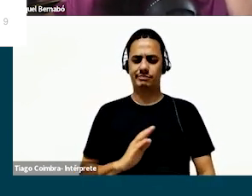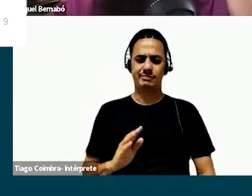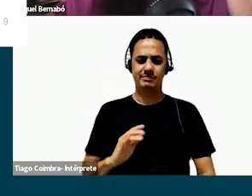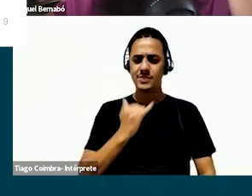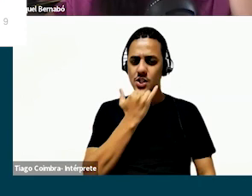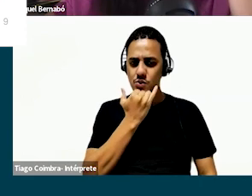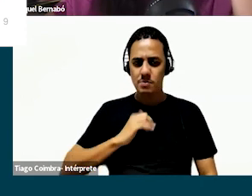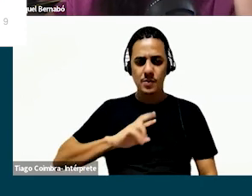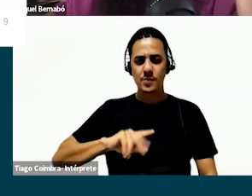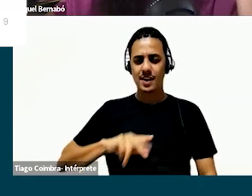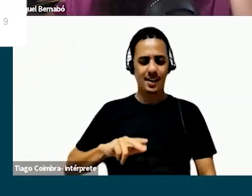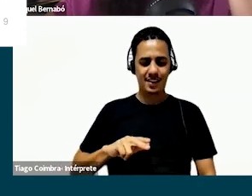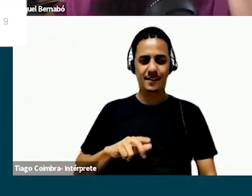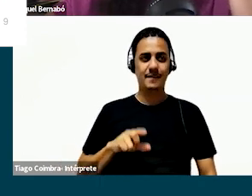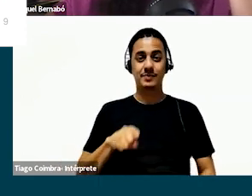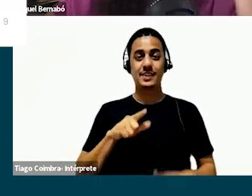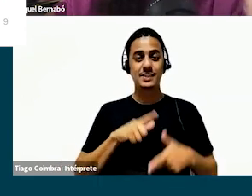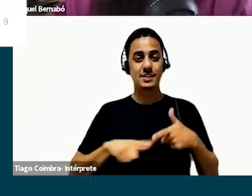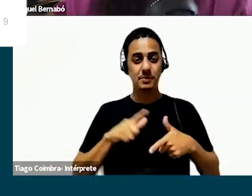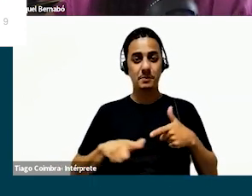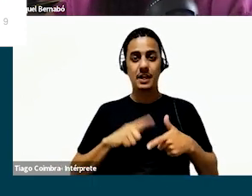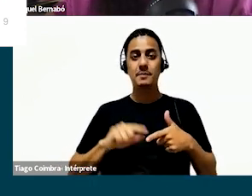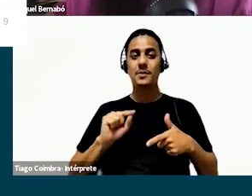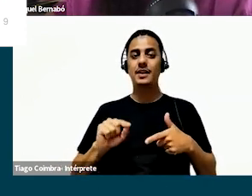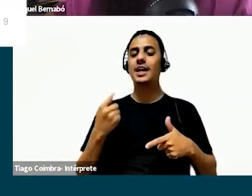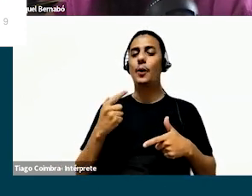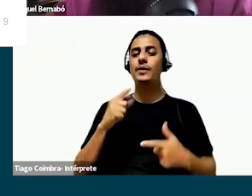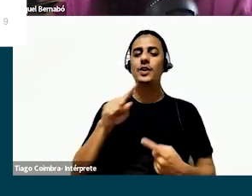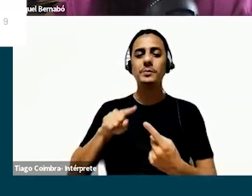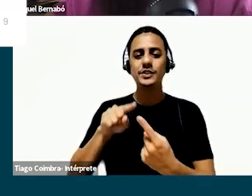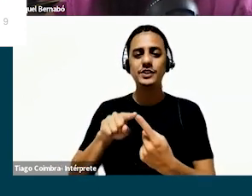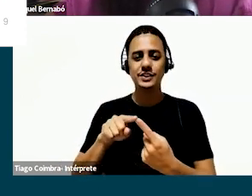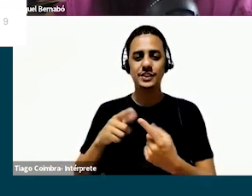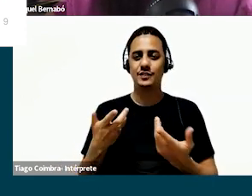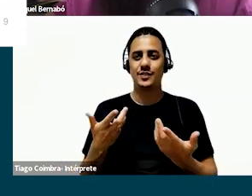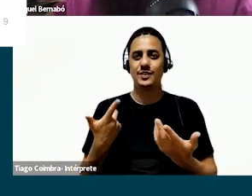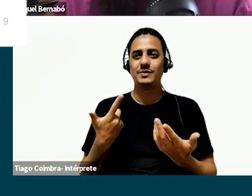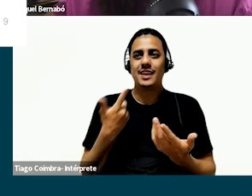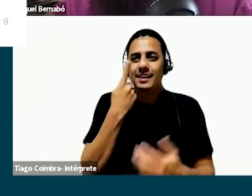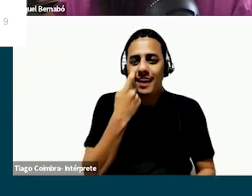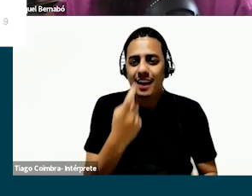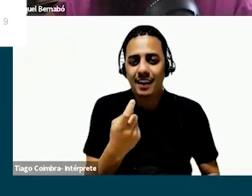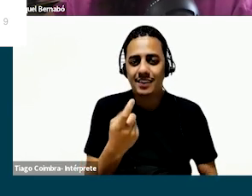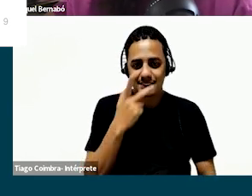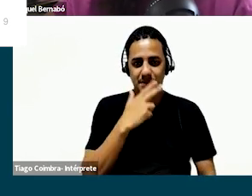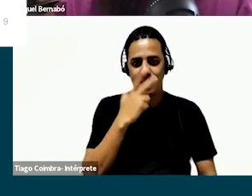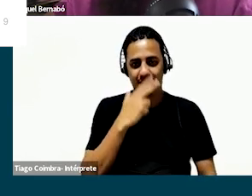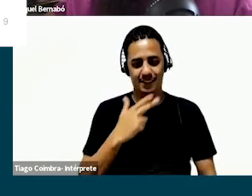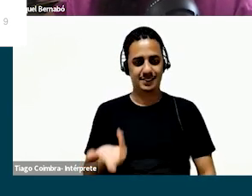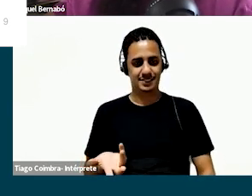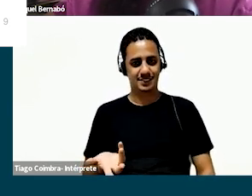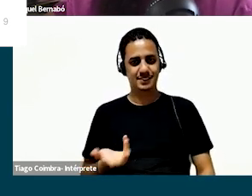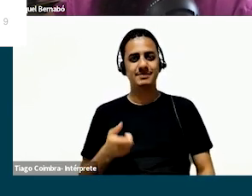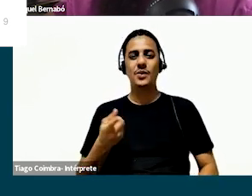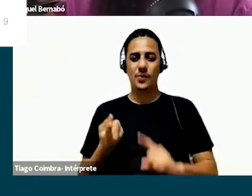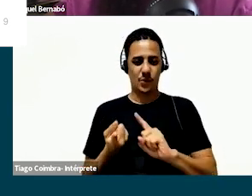bem. Acho que não, né? Então, é por isso que o problema está justamente no sem intenção. O sem intenção não minimiza a gravidade